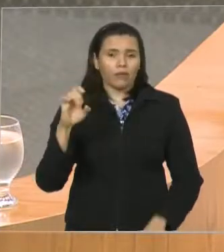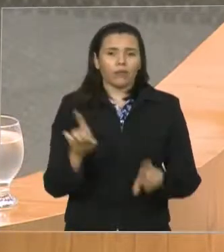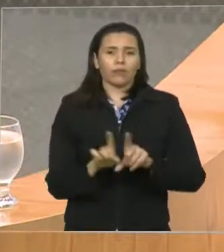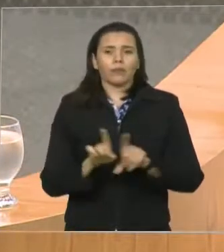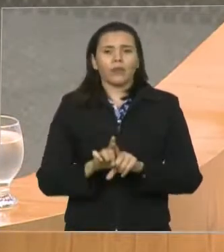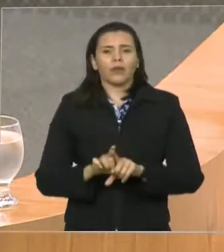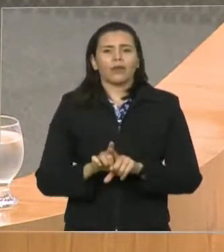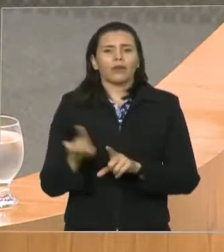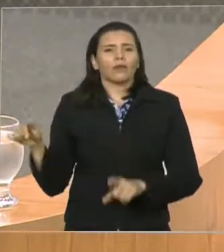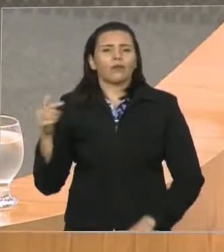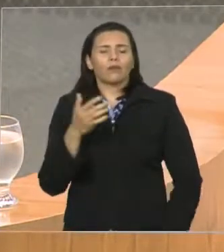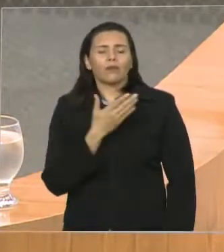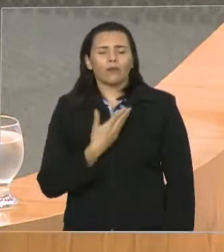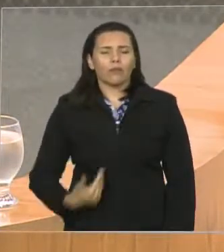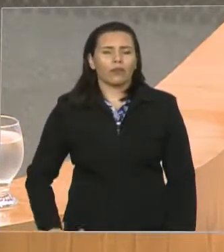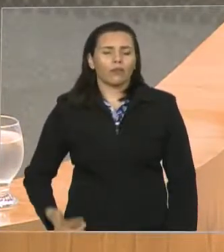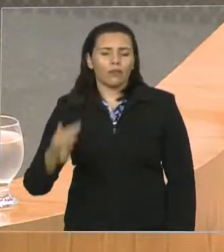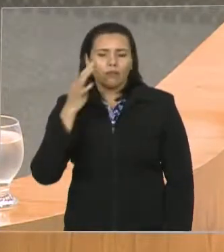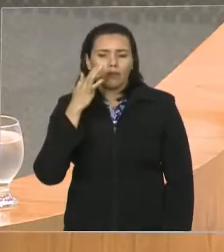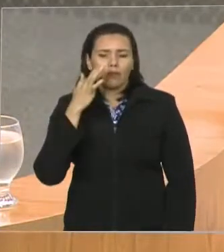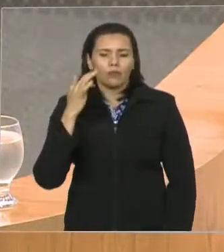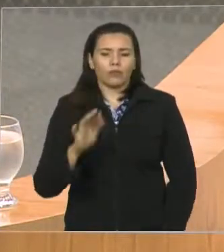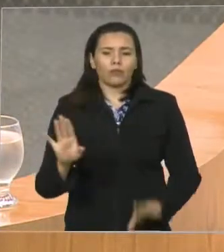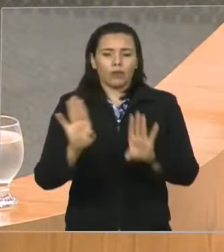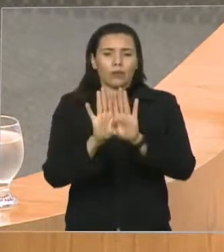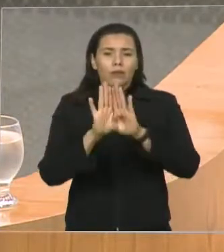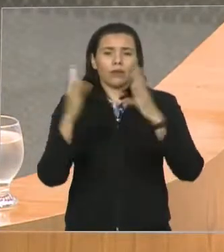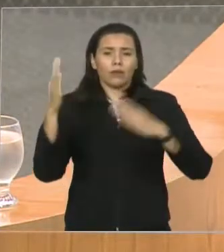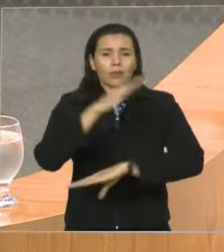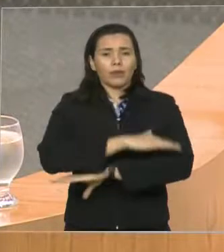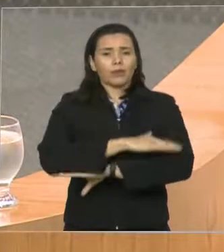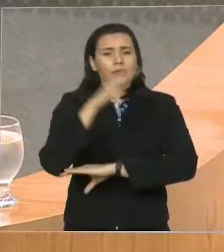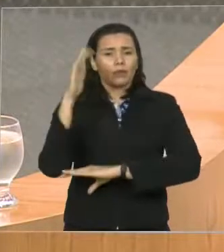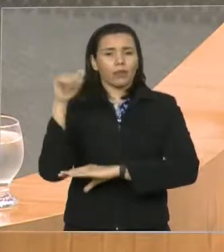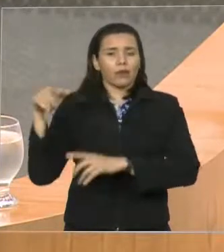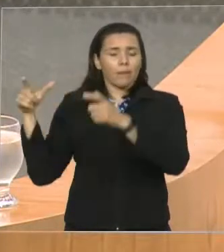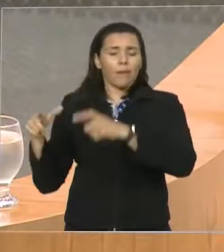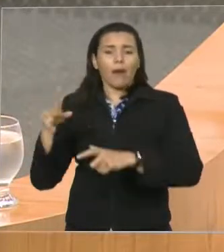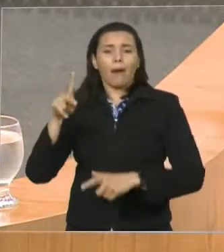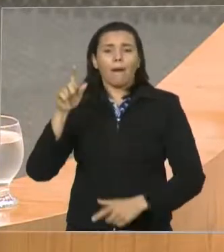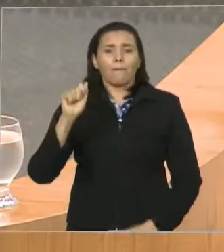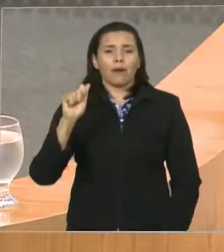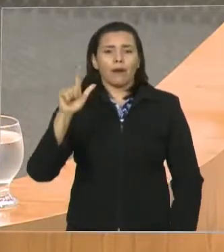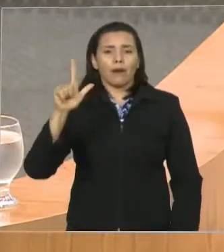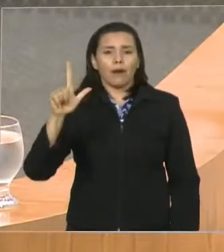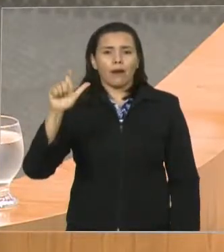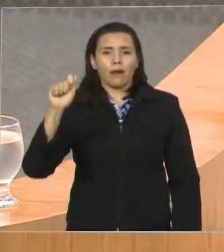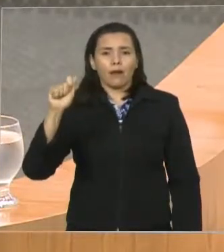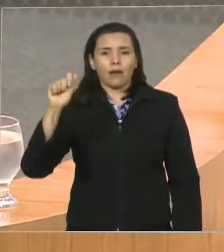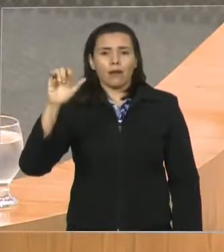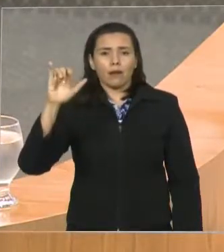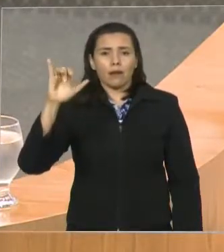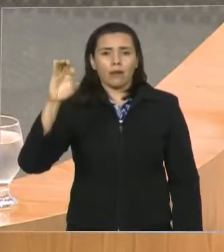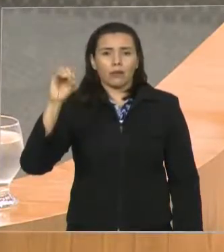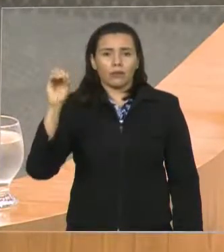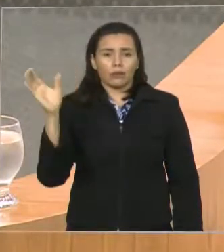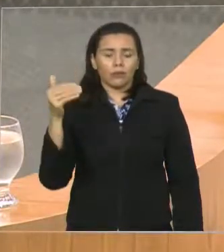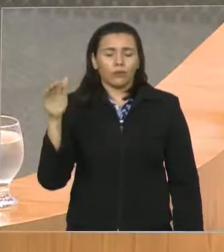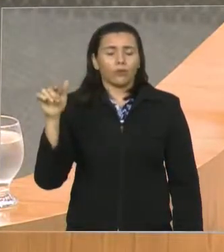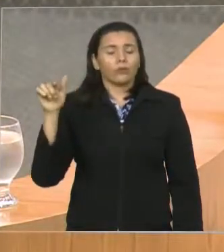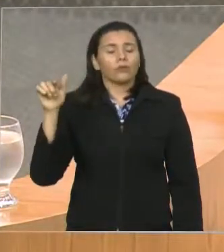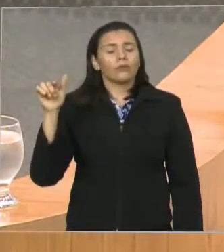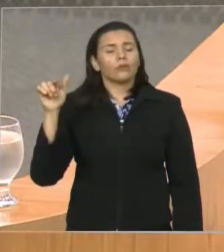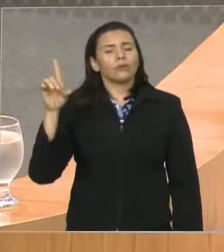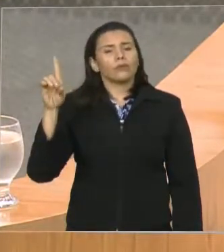abrem as janelas dos palácios do governo e da prefeitura e se deparam com a pobreza,